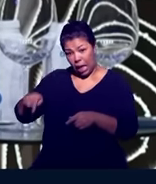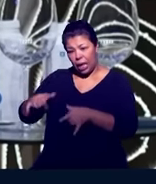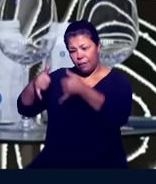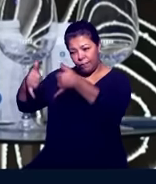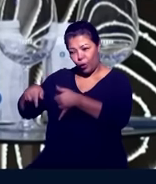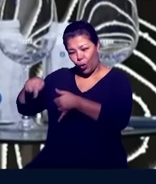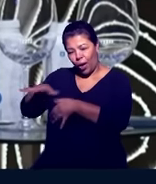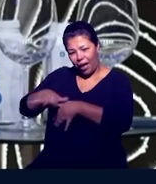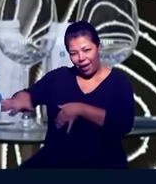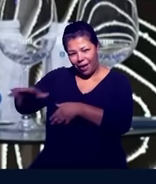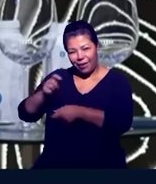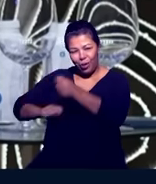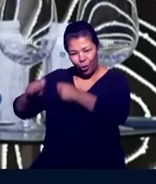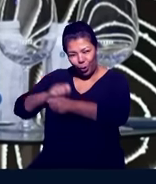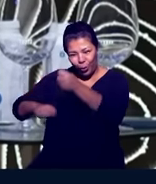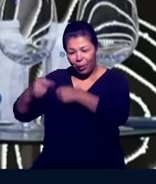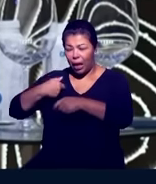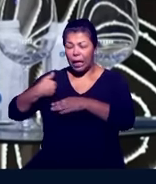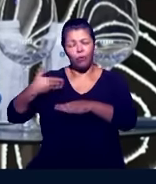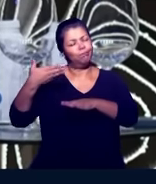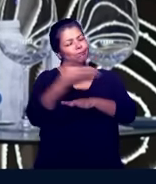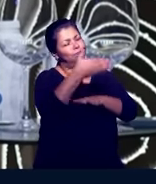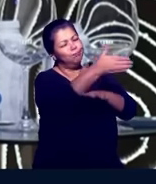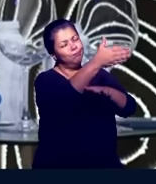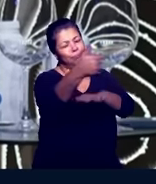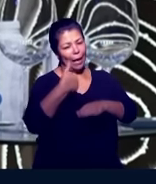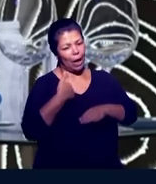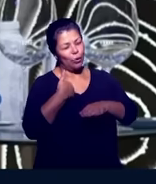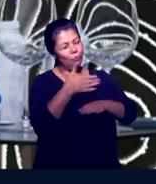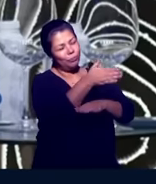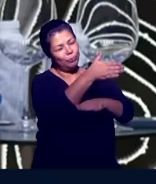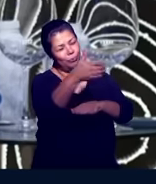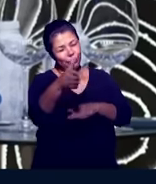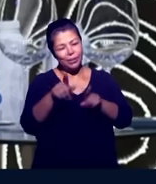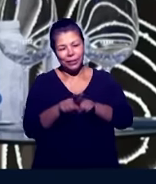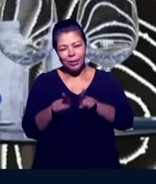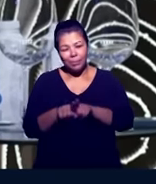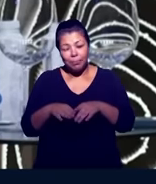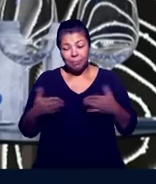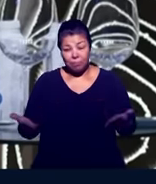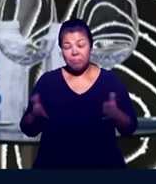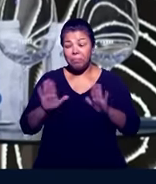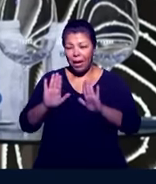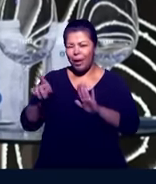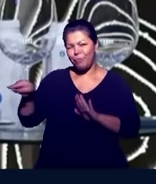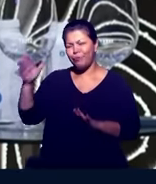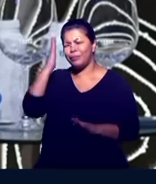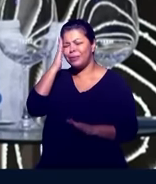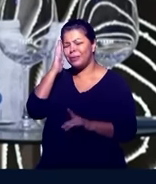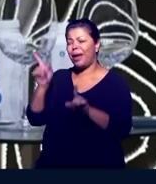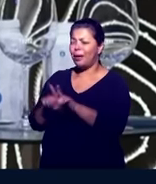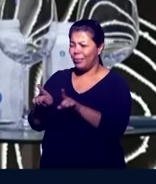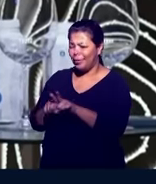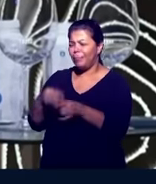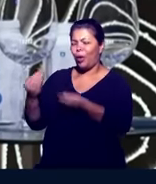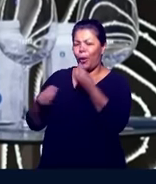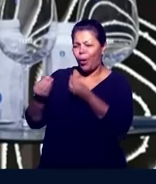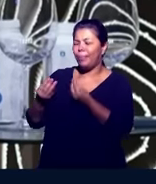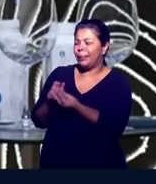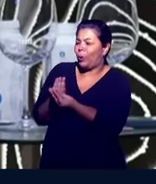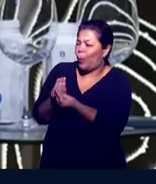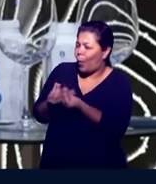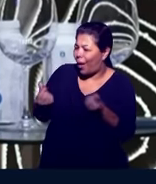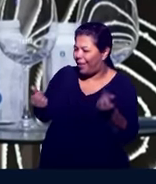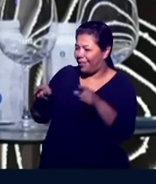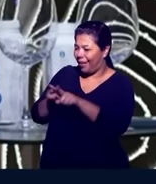e fez doutorado em ilino é um econometrista reconhecido pelos pares você sabe muito bem a qualidade técnica